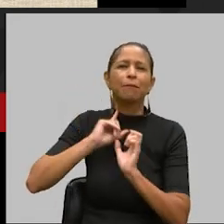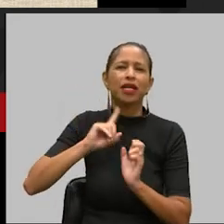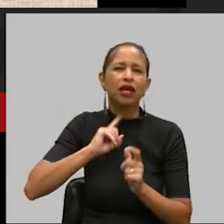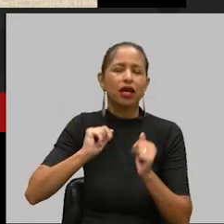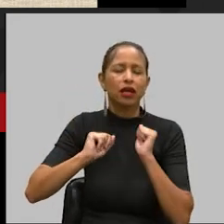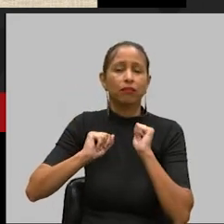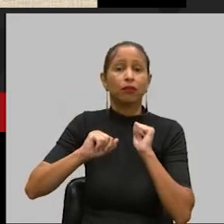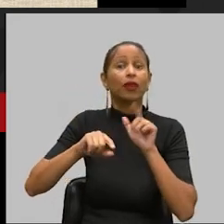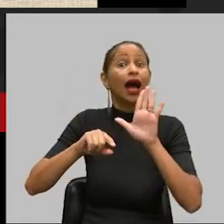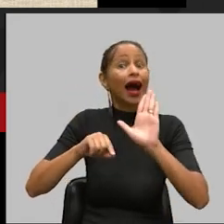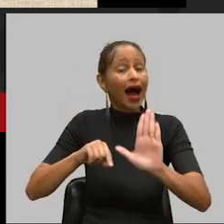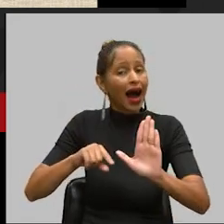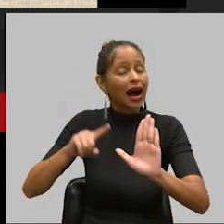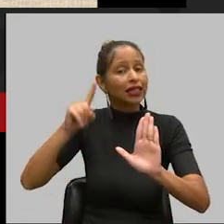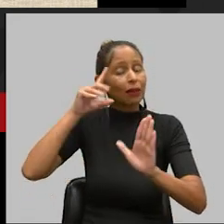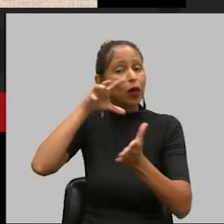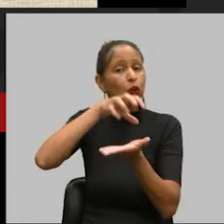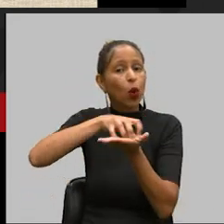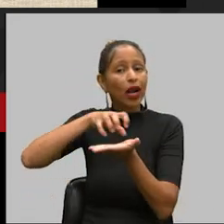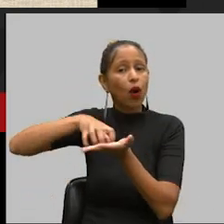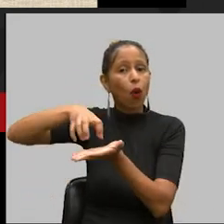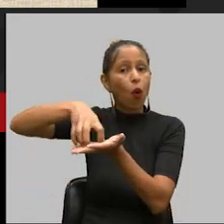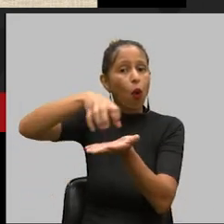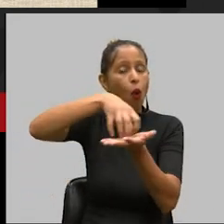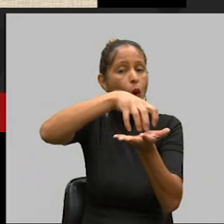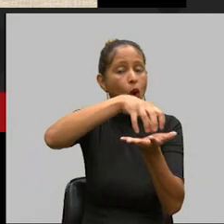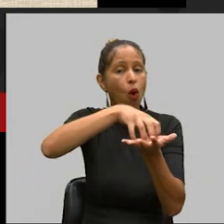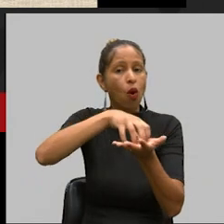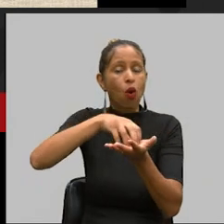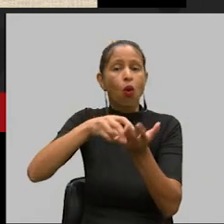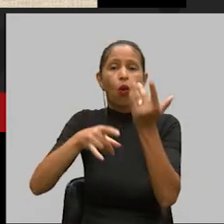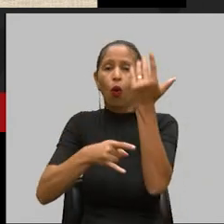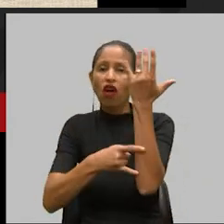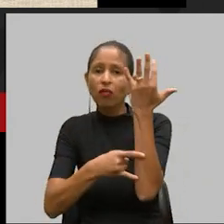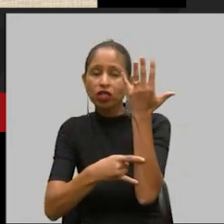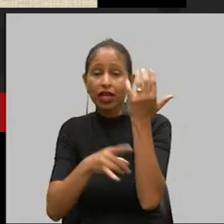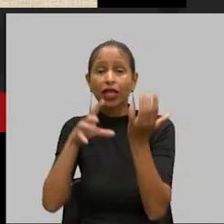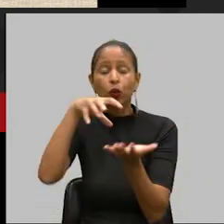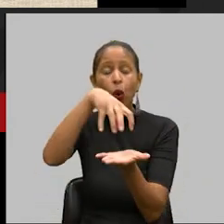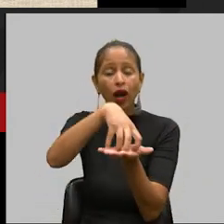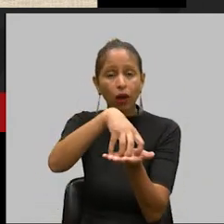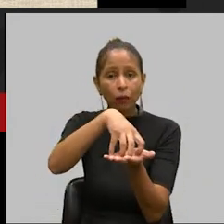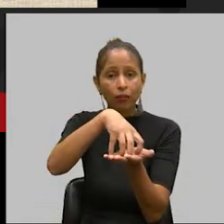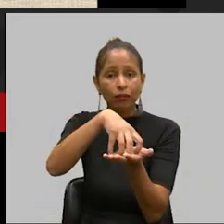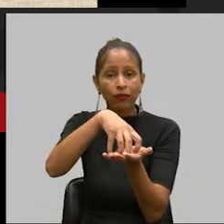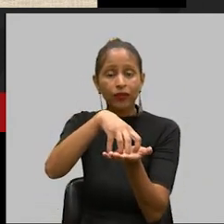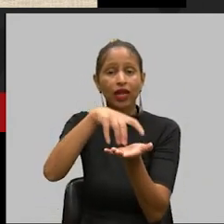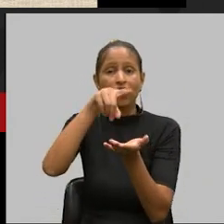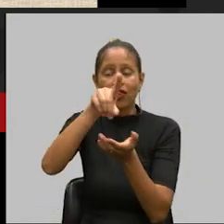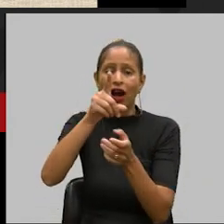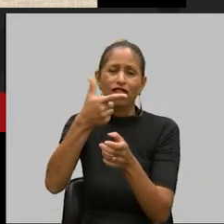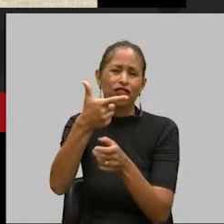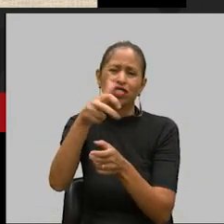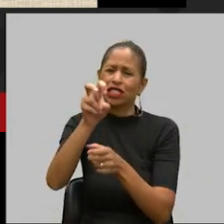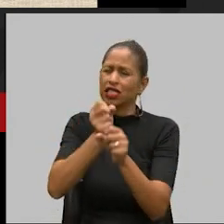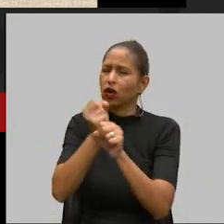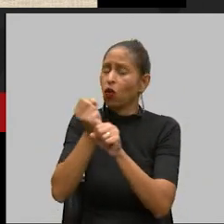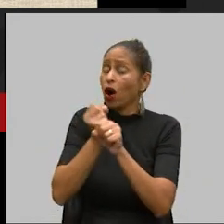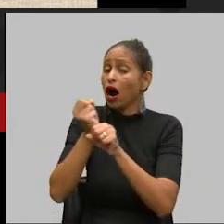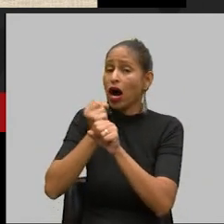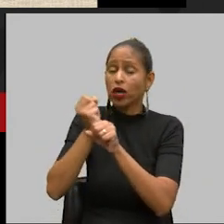e também os núcleos das Universidades né Eh por exemplo FMG tem um núcleo né que lá vai para mais de 25 anos de